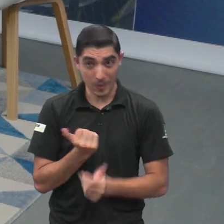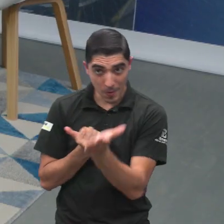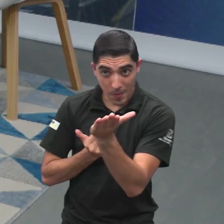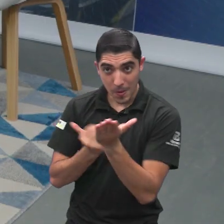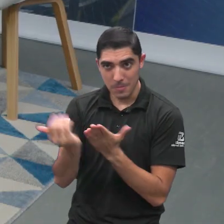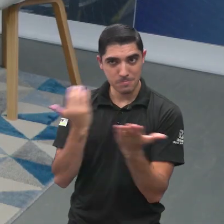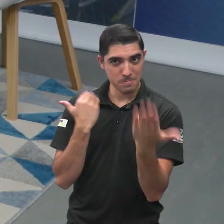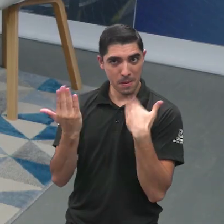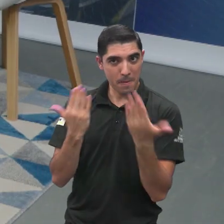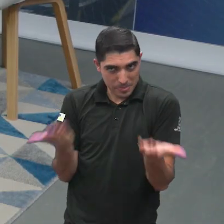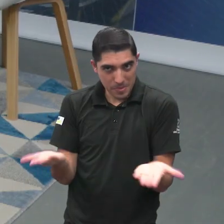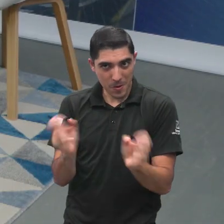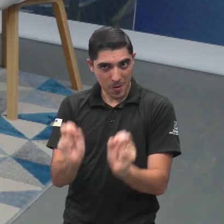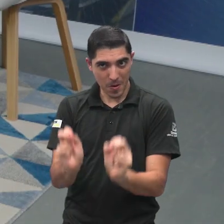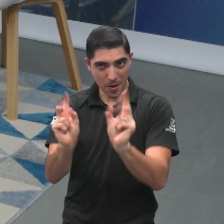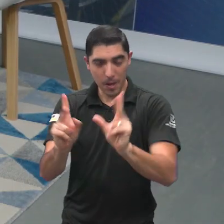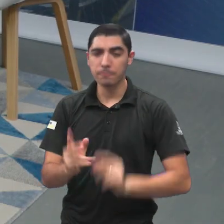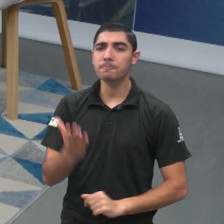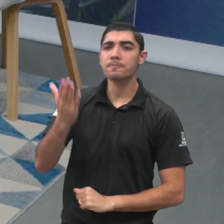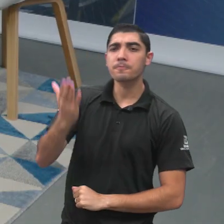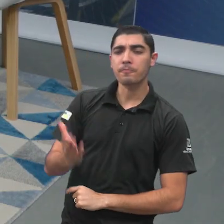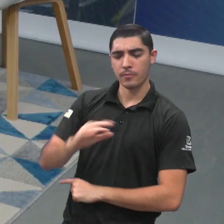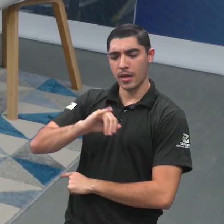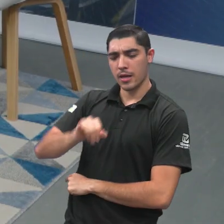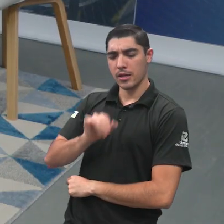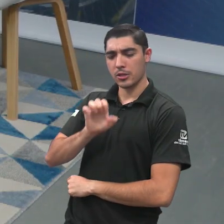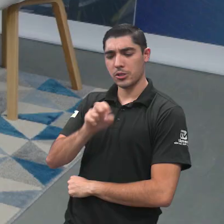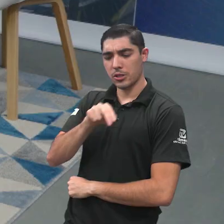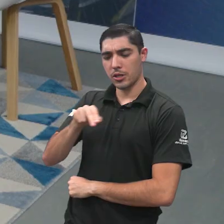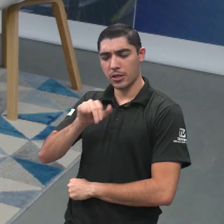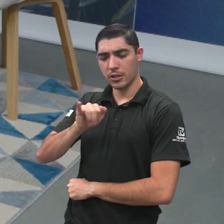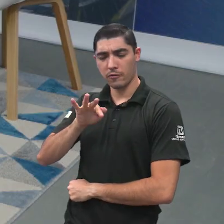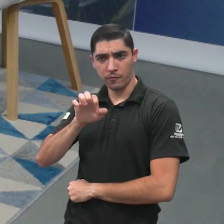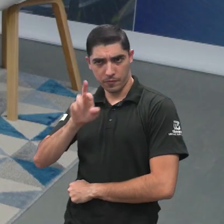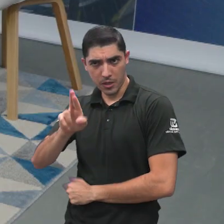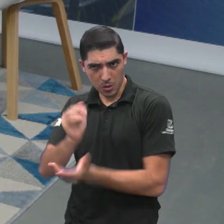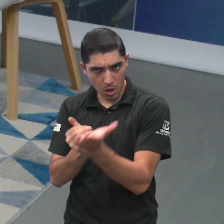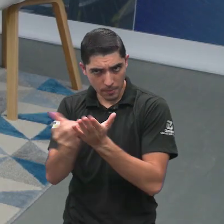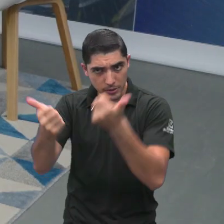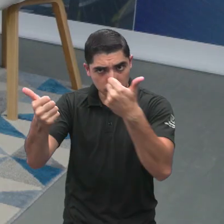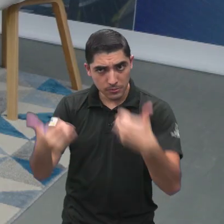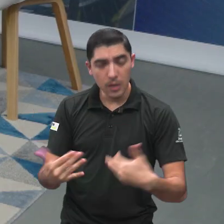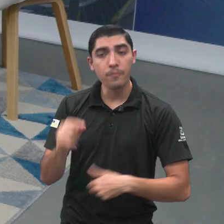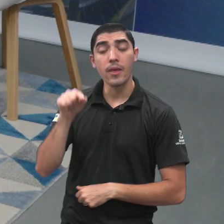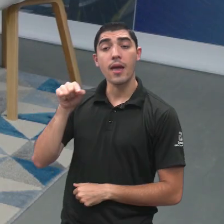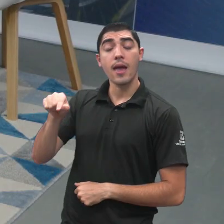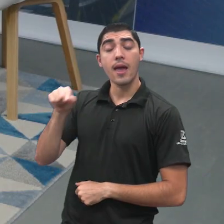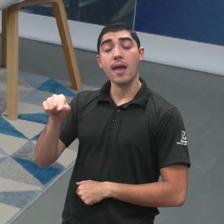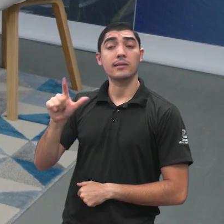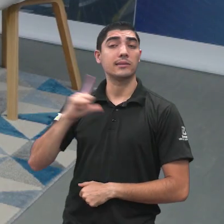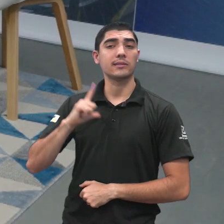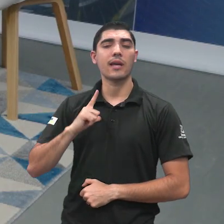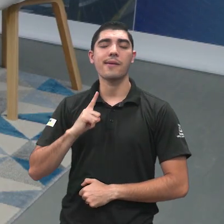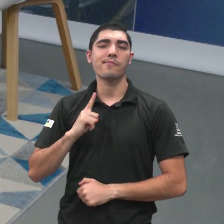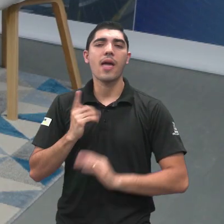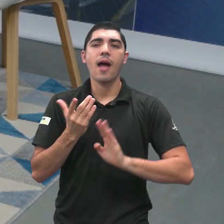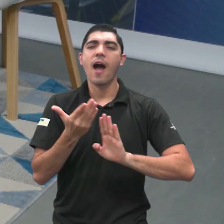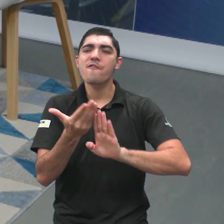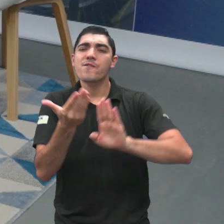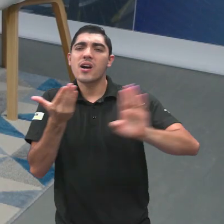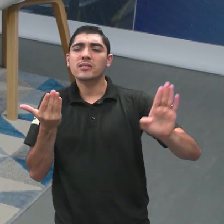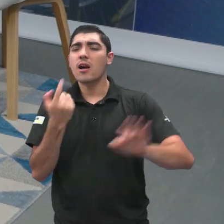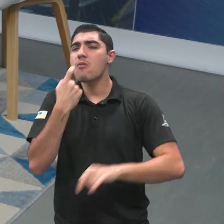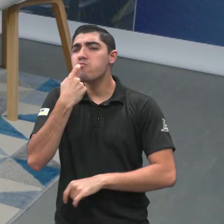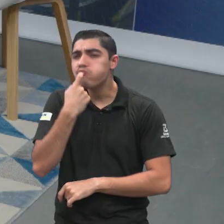esse bate-papo então, gente. Eu quero começar por você, Jennifer. A licença paternidade, né, de apenas 5 dias hoje